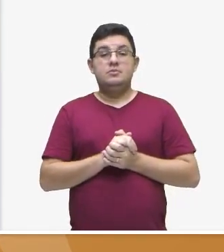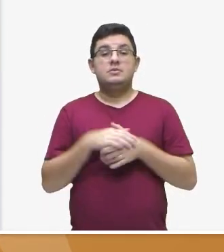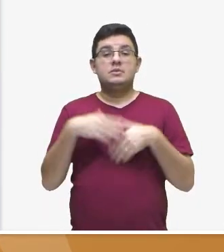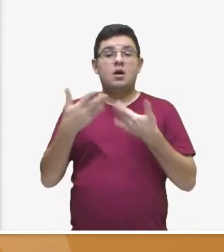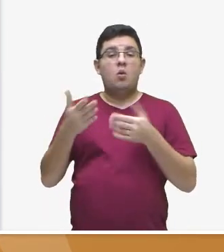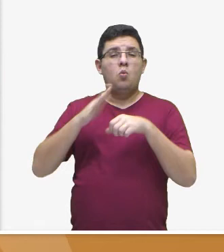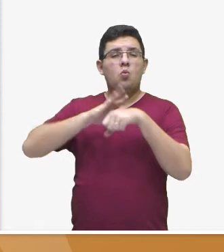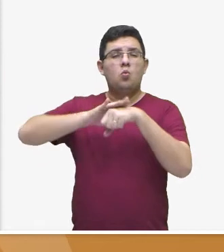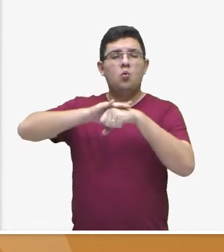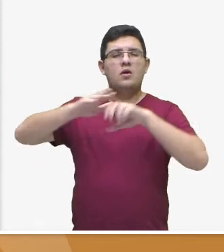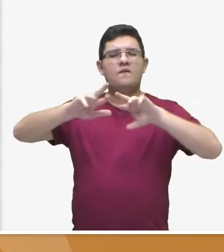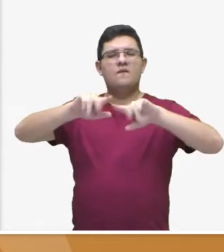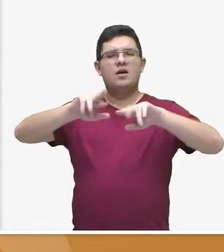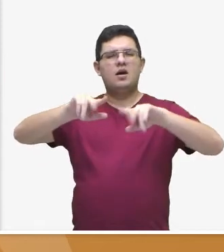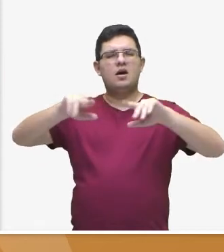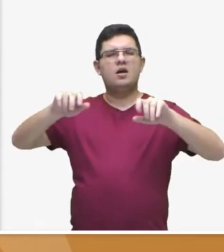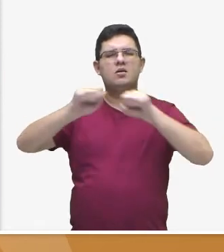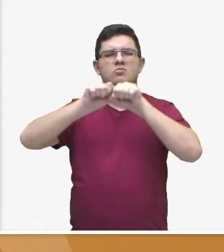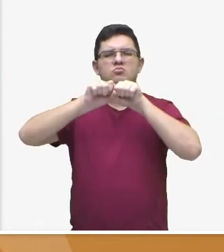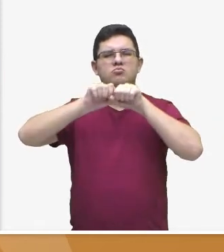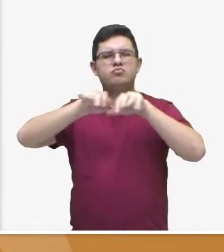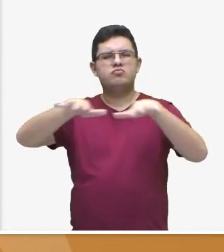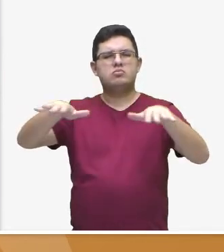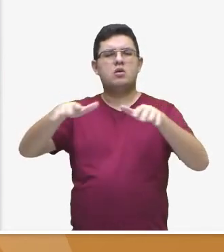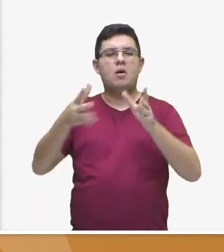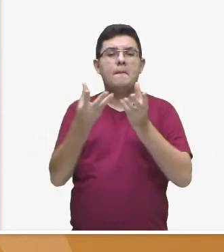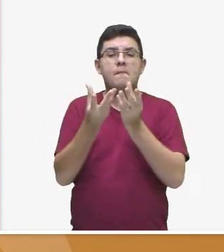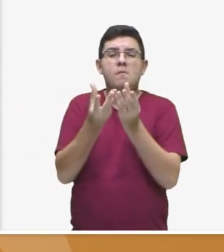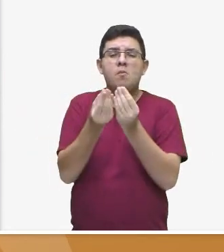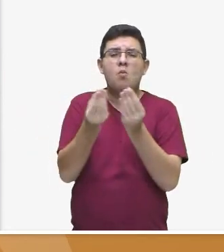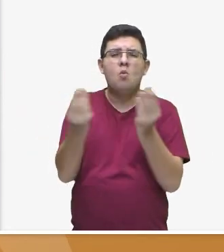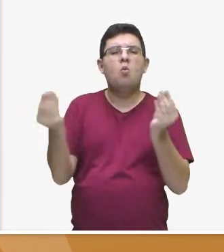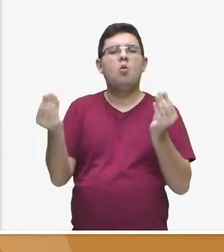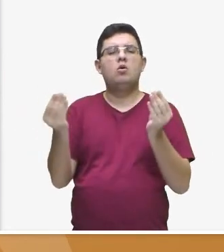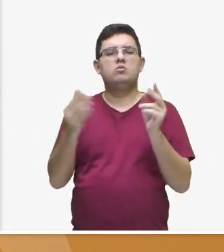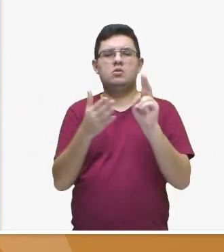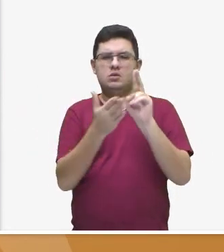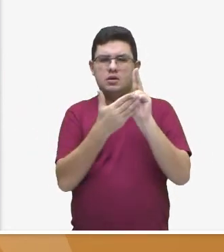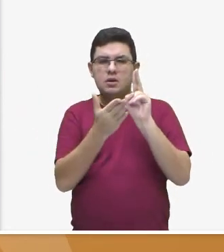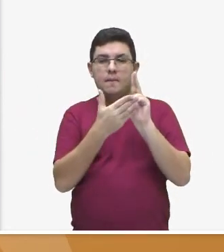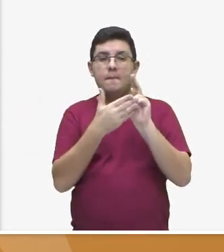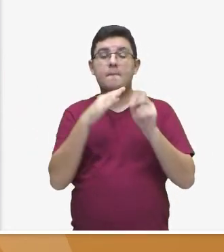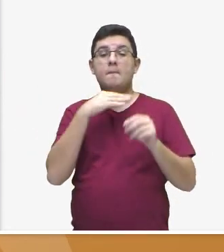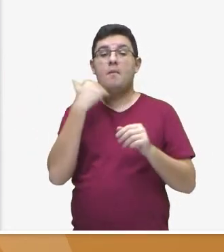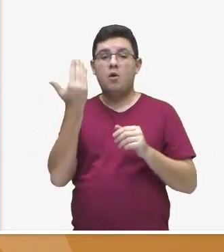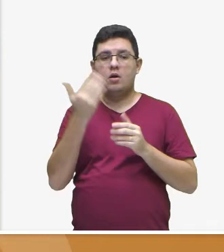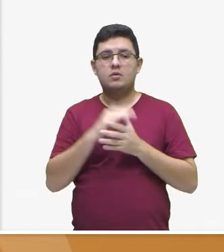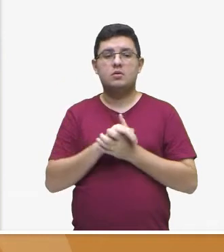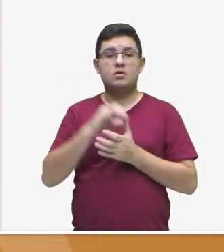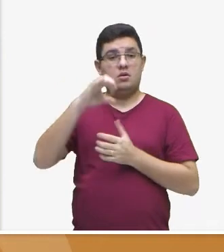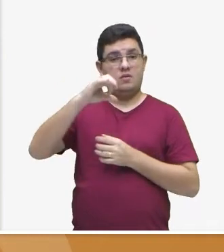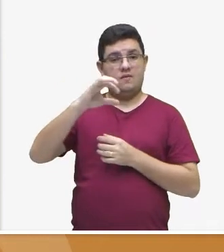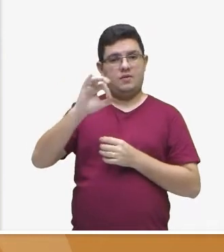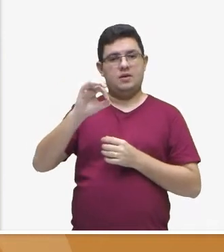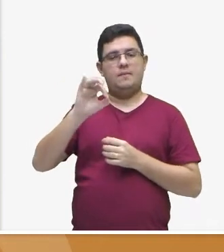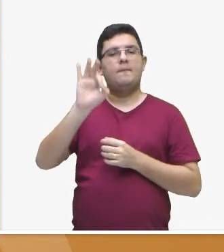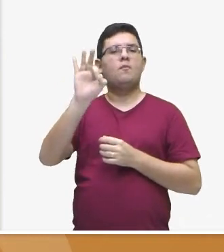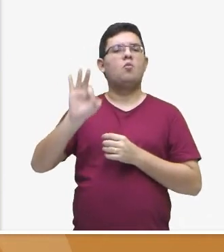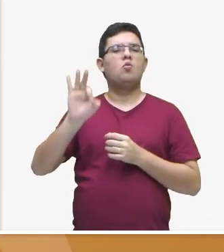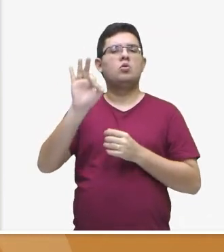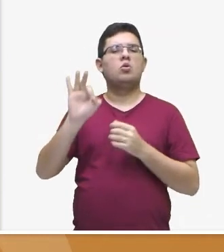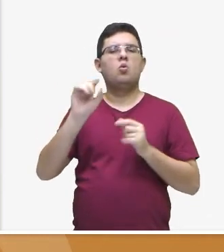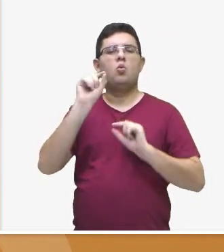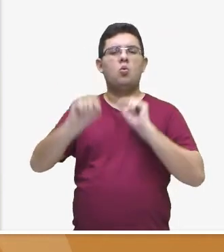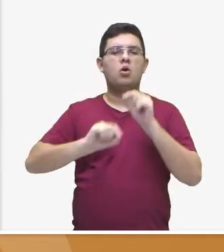milhões de indígenas, cerca de 90% da população nas áreas mais atingidas, uma vez que os